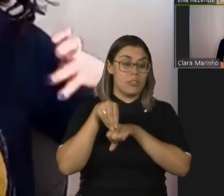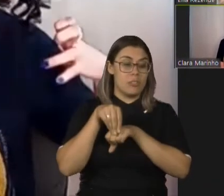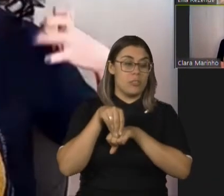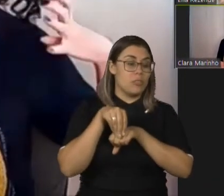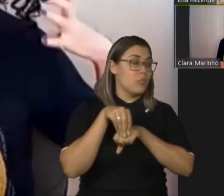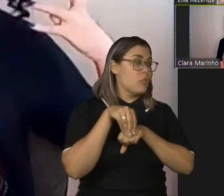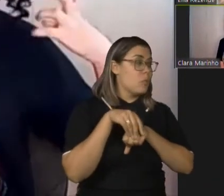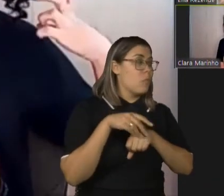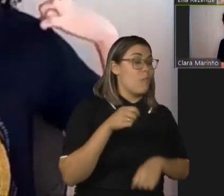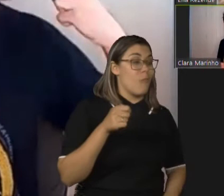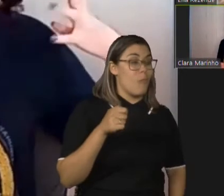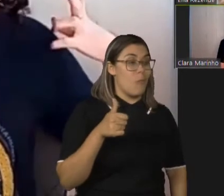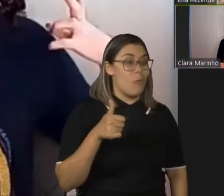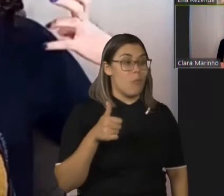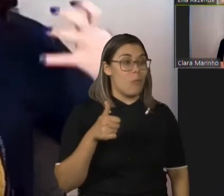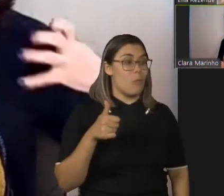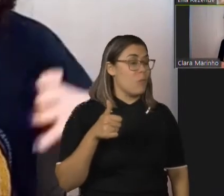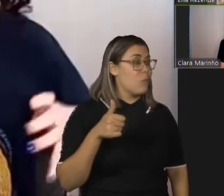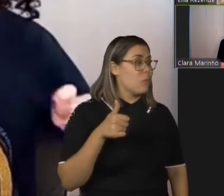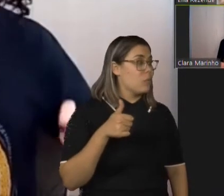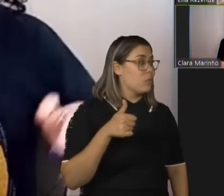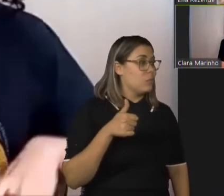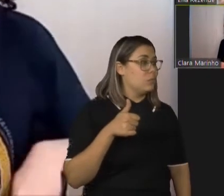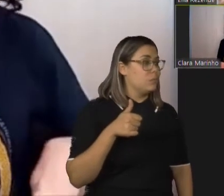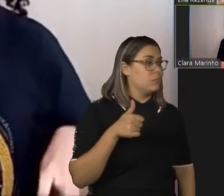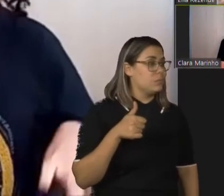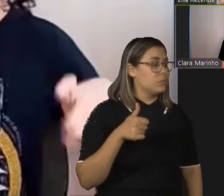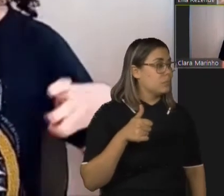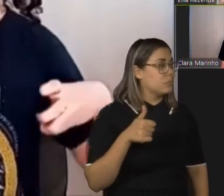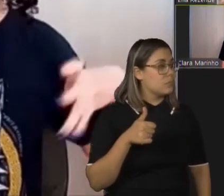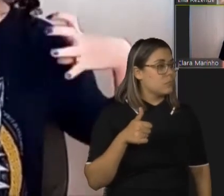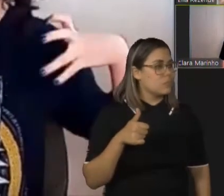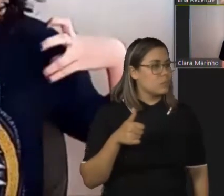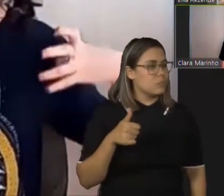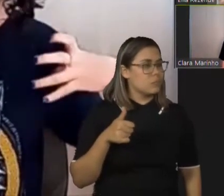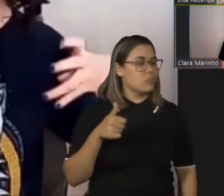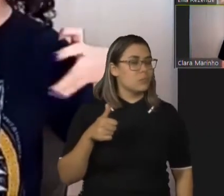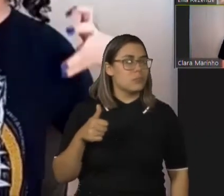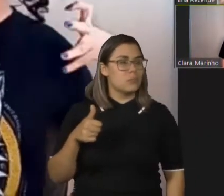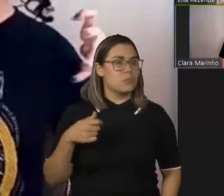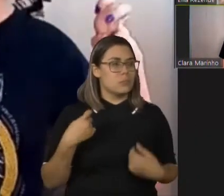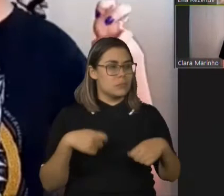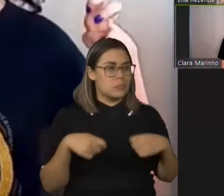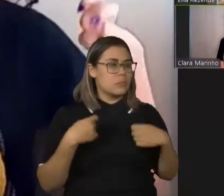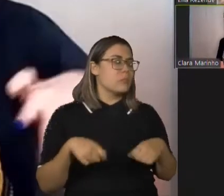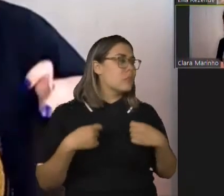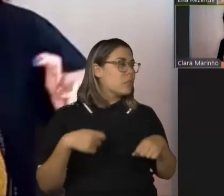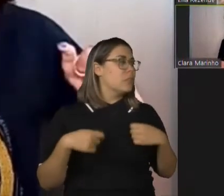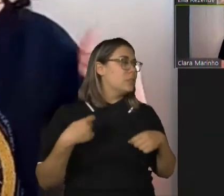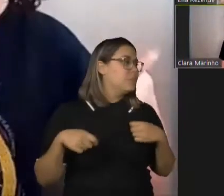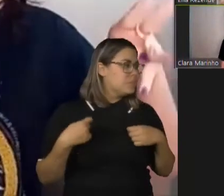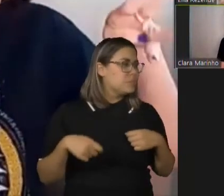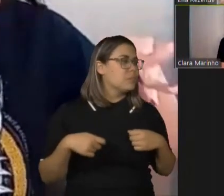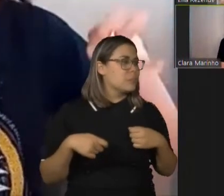que imediato. Mas a gente pode construir a partir do momento